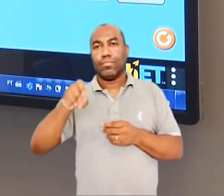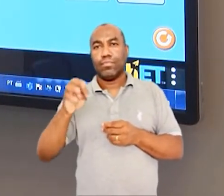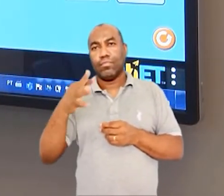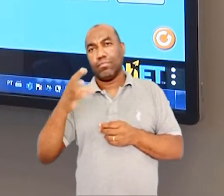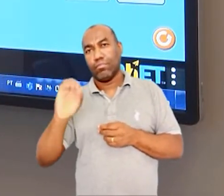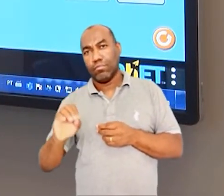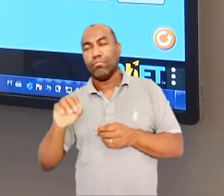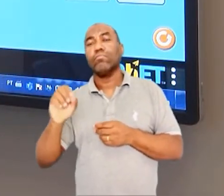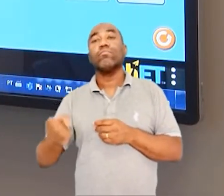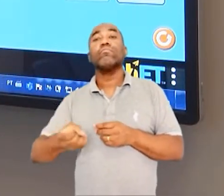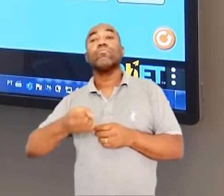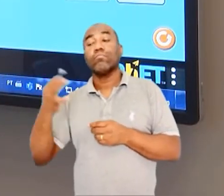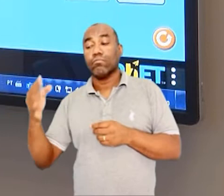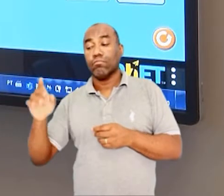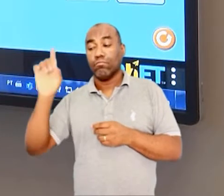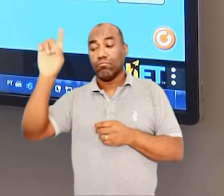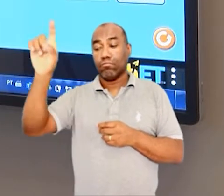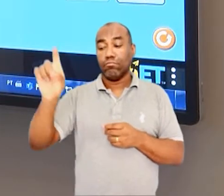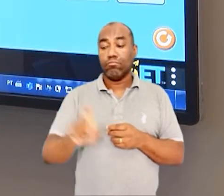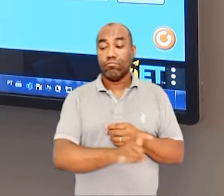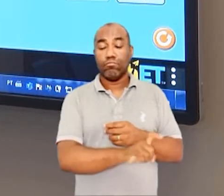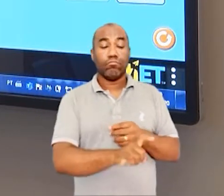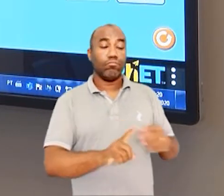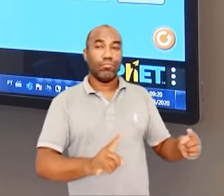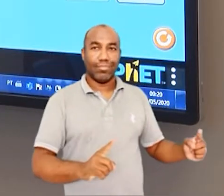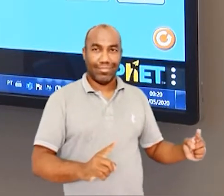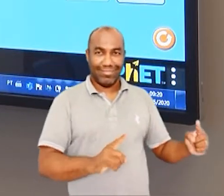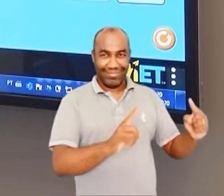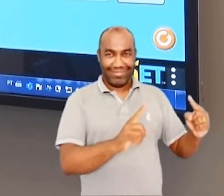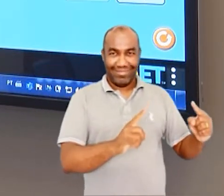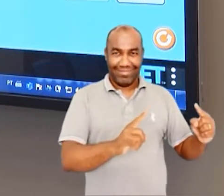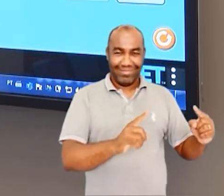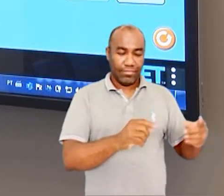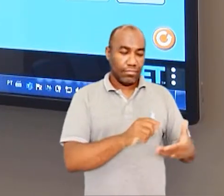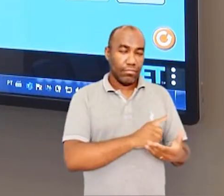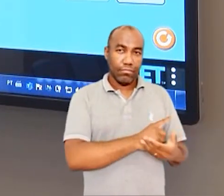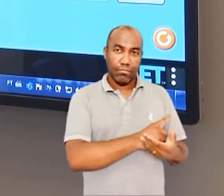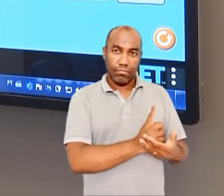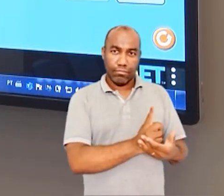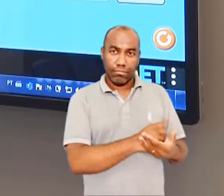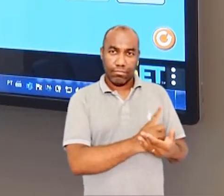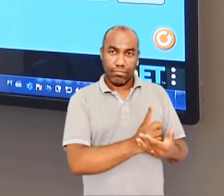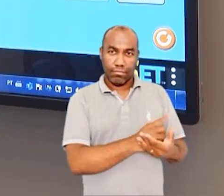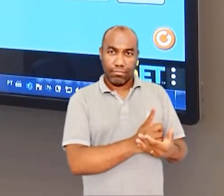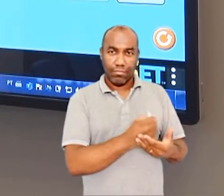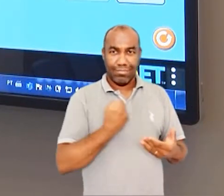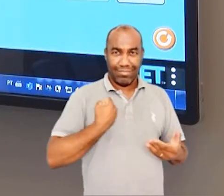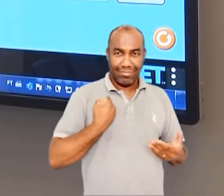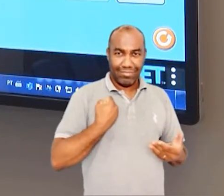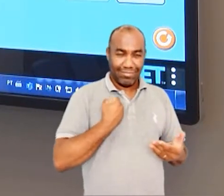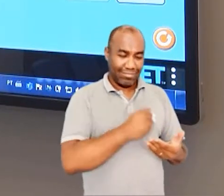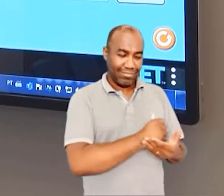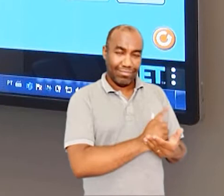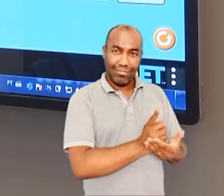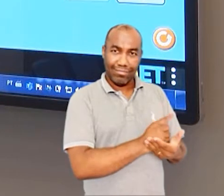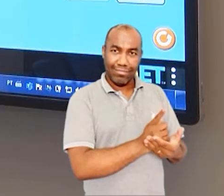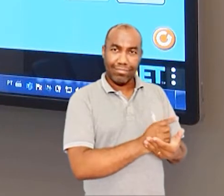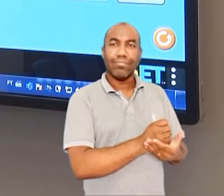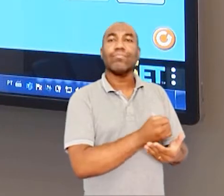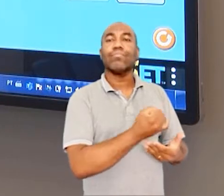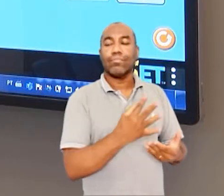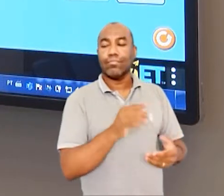ele indica para você quantos volts tem aí no circuito. Veja, Aqui nós temos um circuito